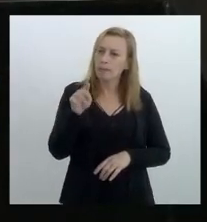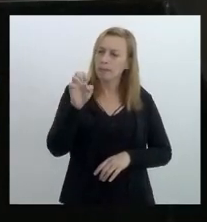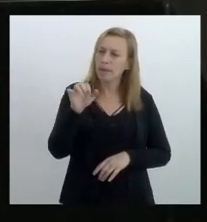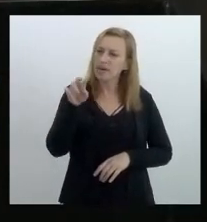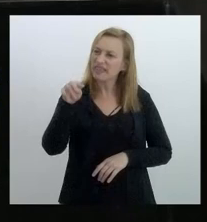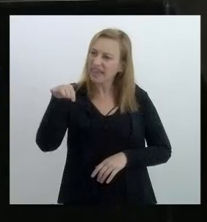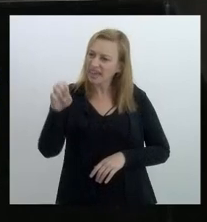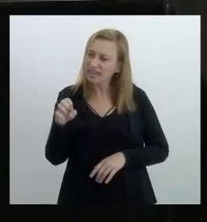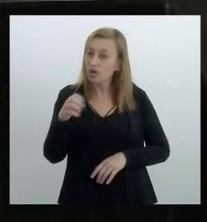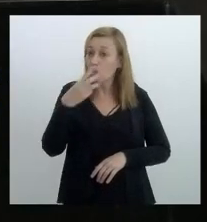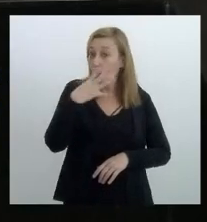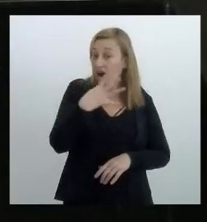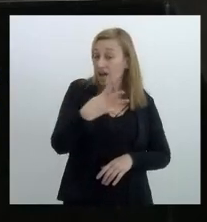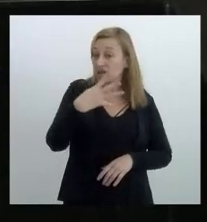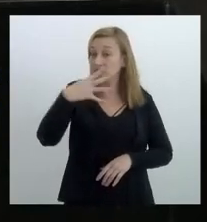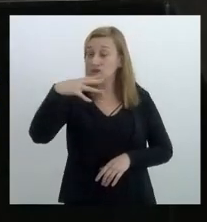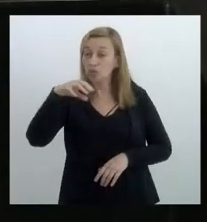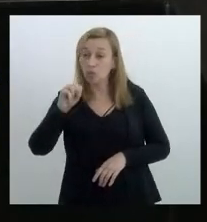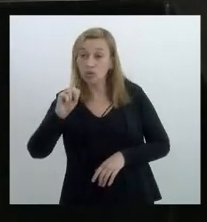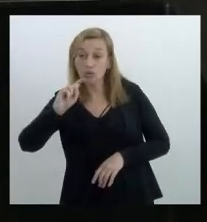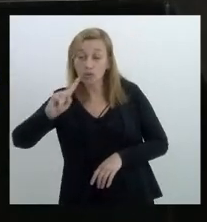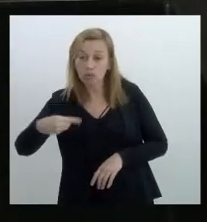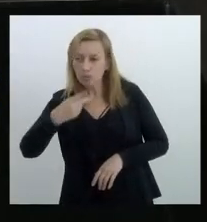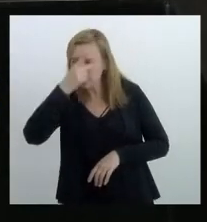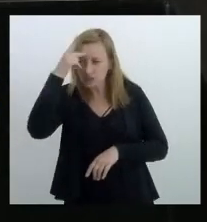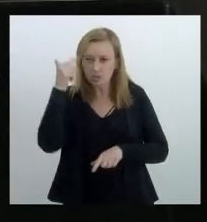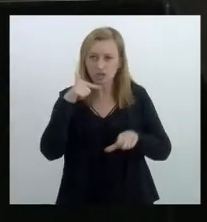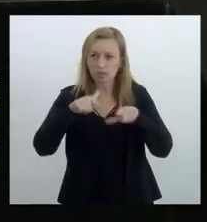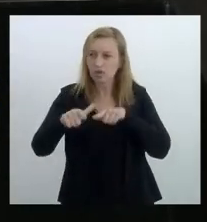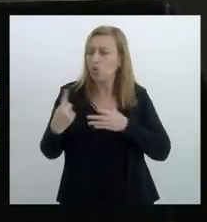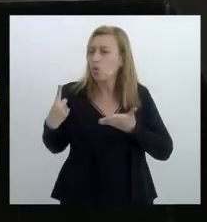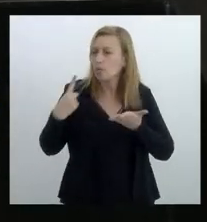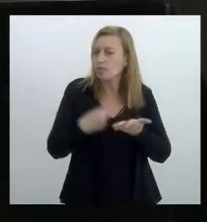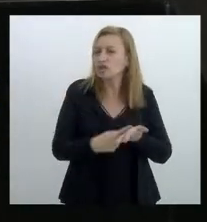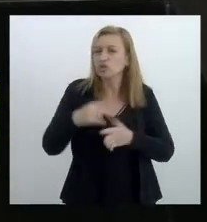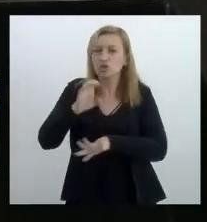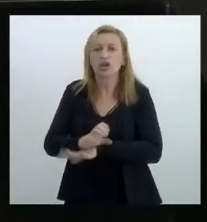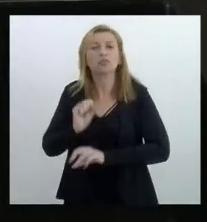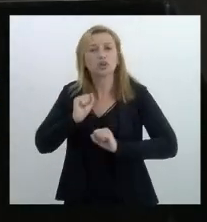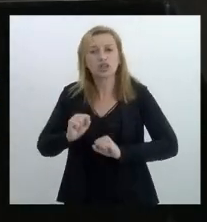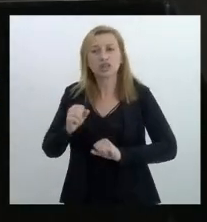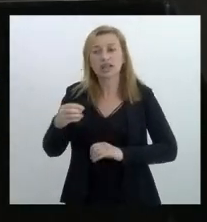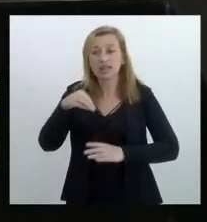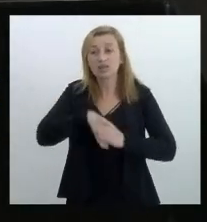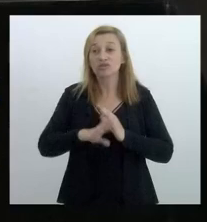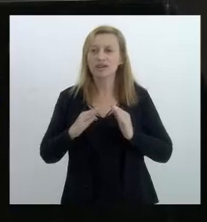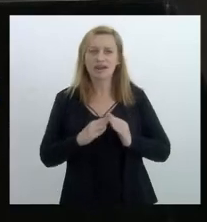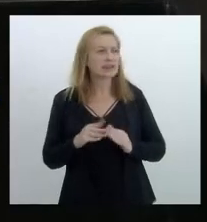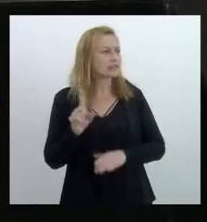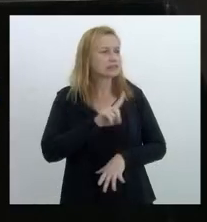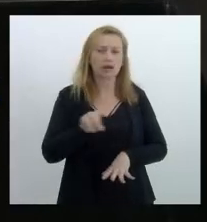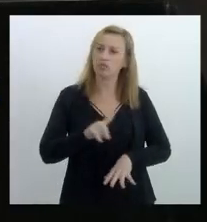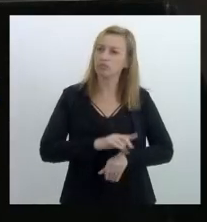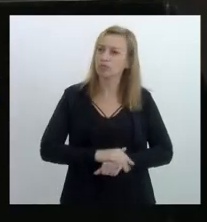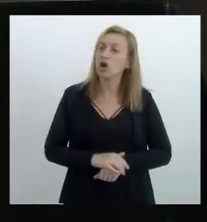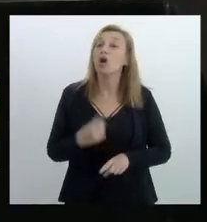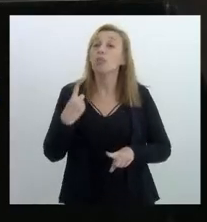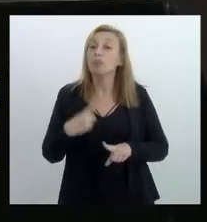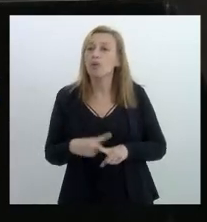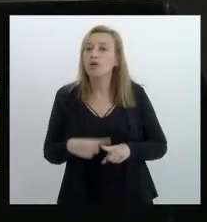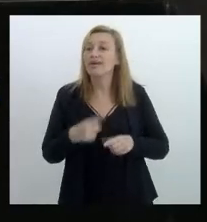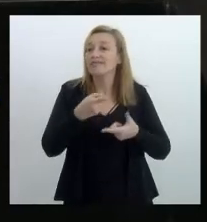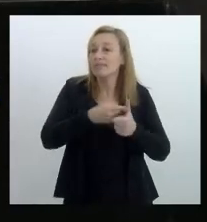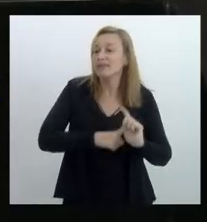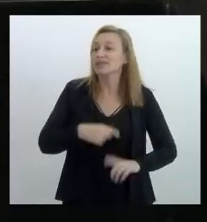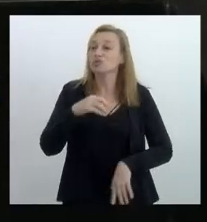permanência, 48 mil trabalhadores comprometidos com o Estado, que poderiam estar em casa. Não estão, porque dependem